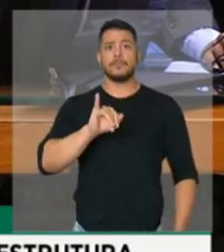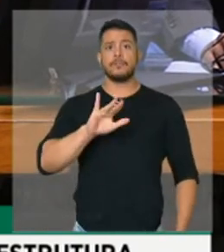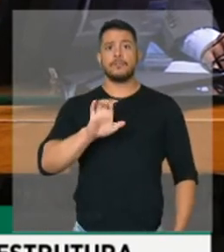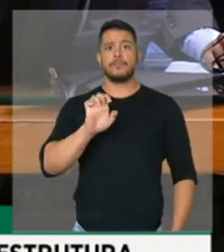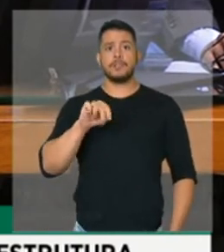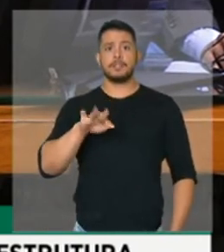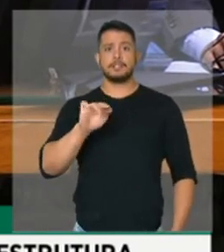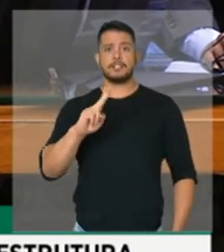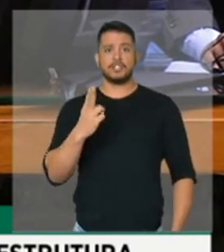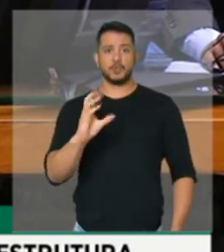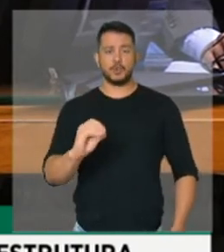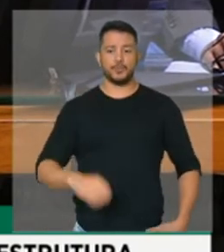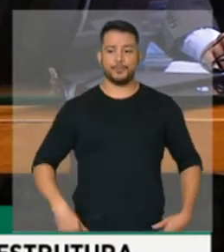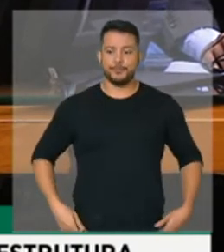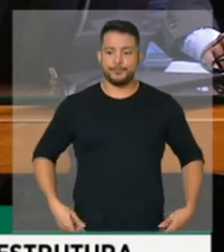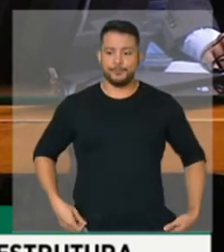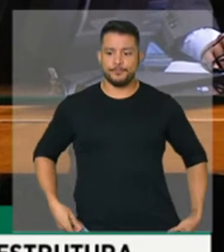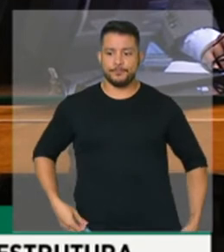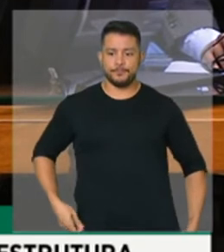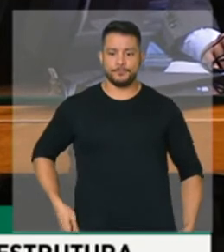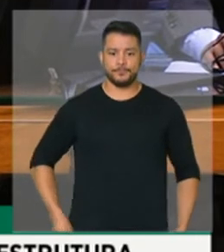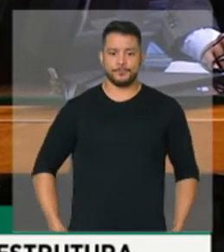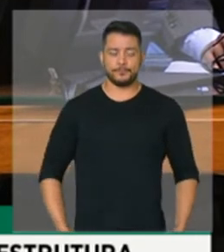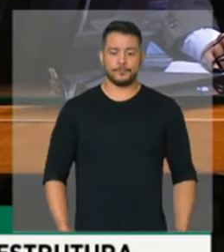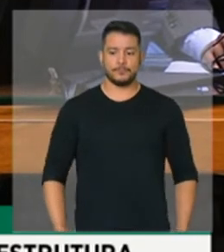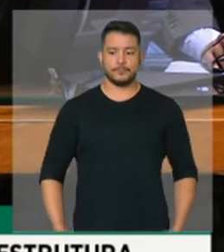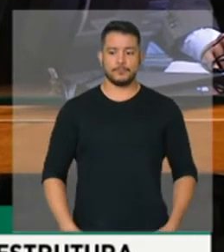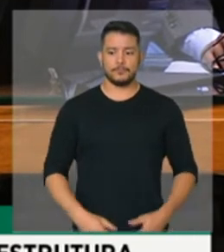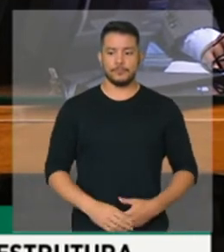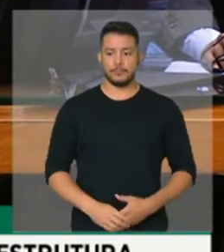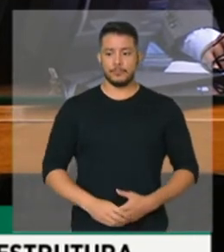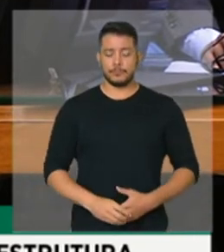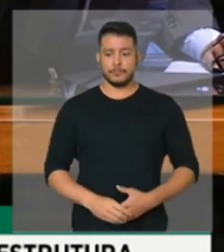para discutir a matéria. A favor.